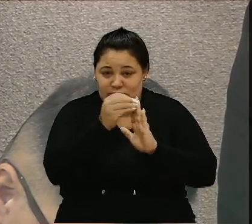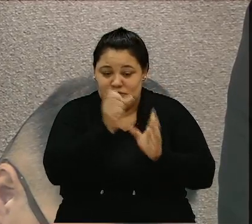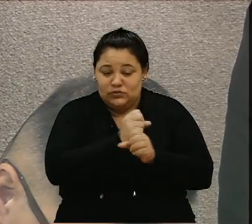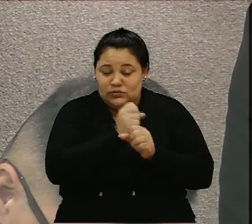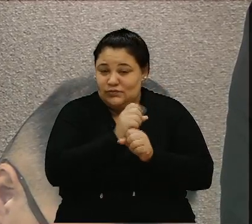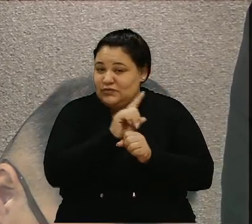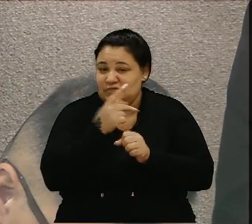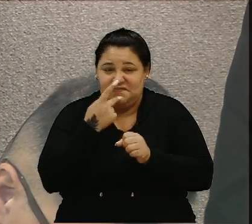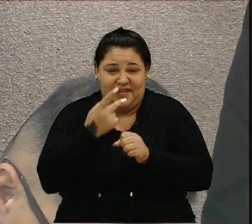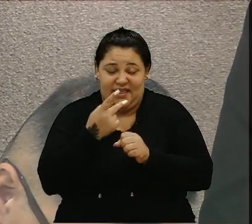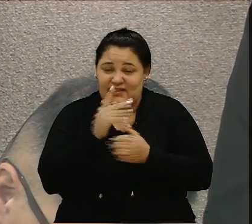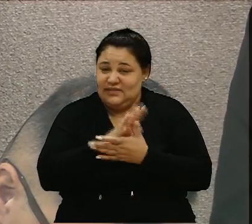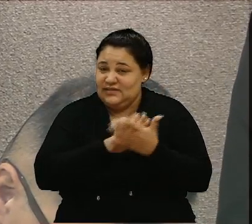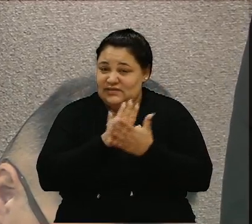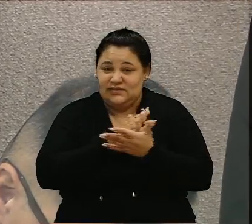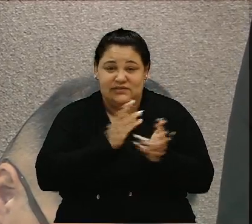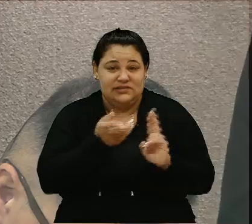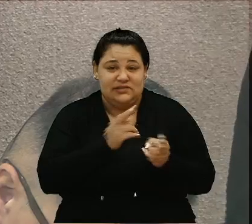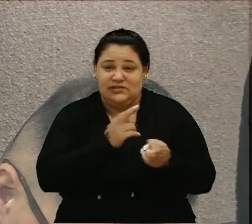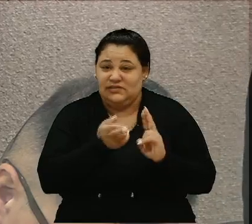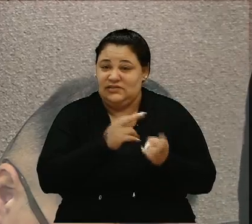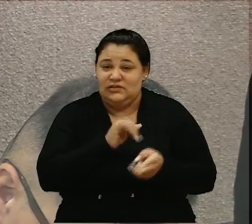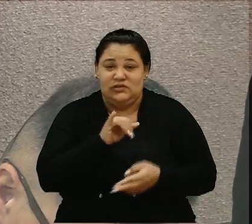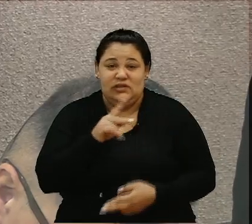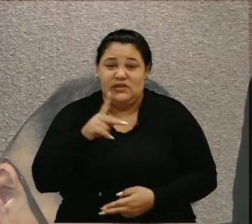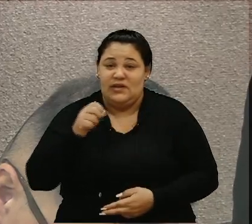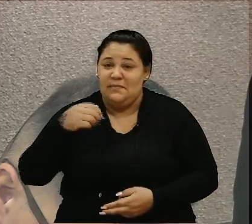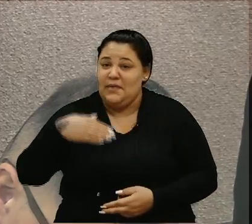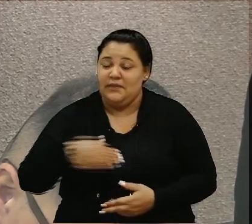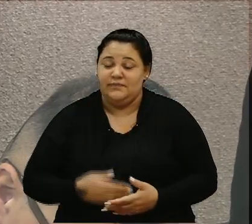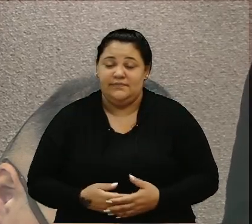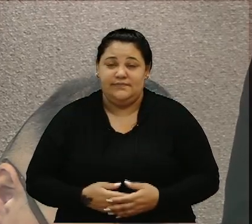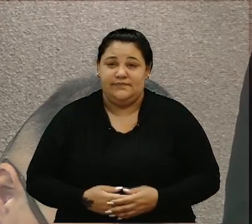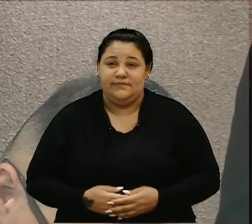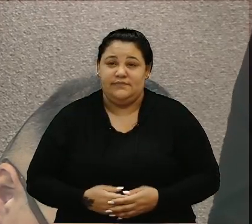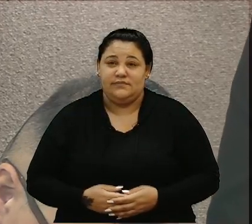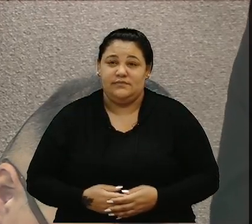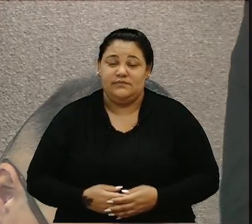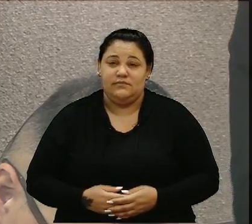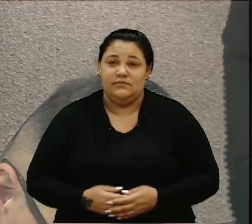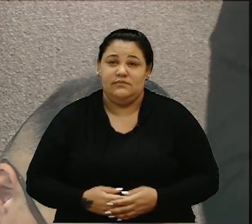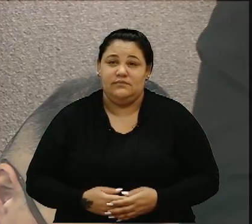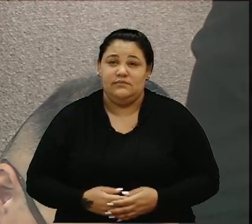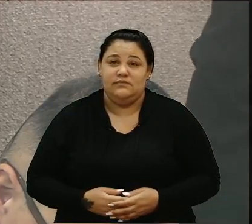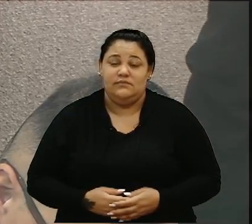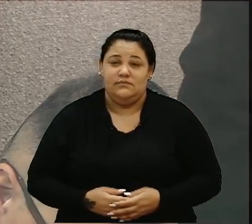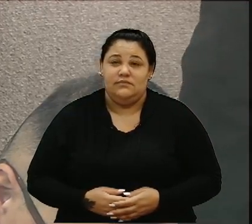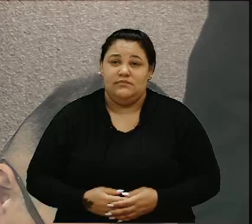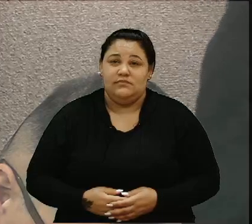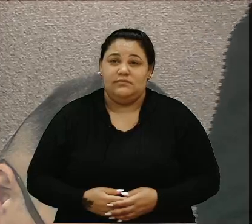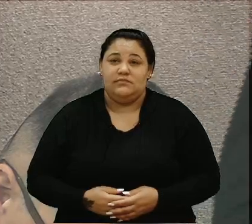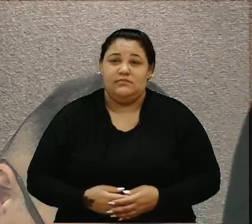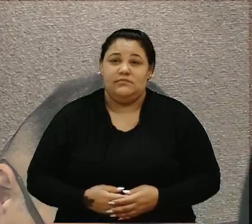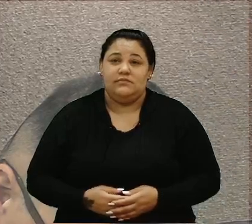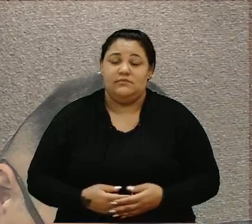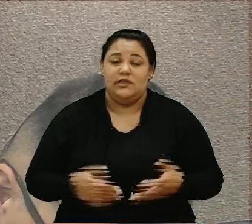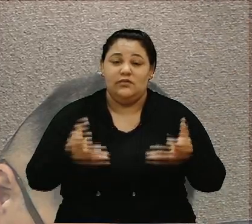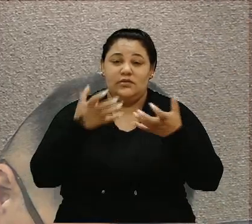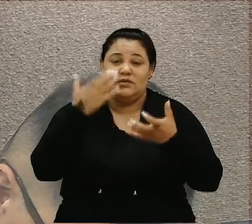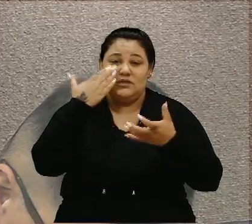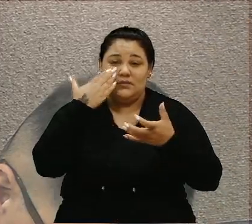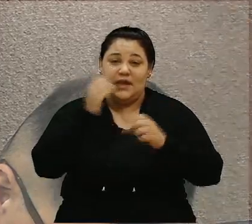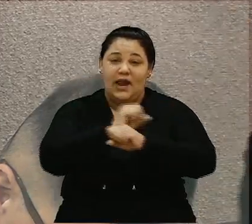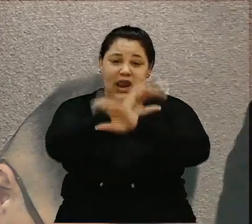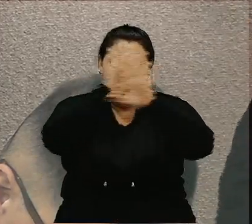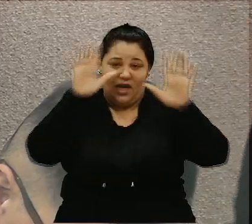a respeito do IPAM. Eu gostaria desse esclarecimento por conta do nosso líder de governo.